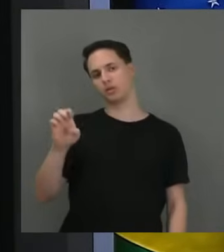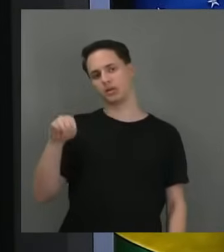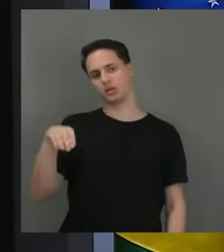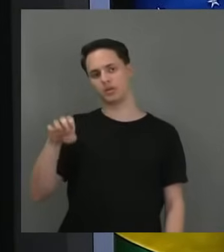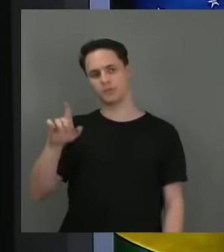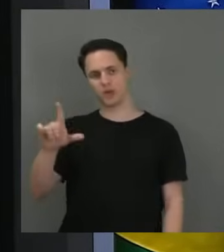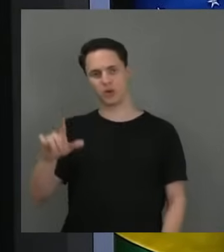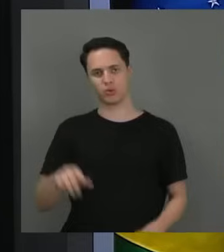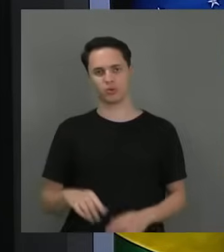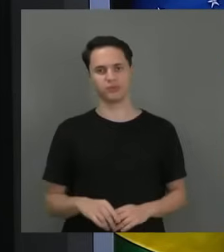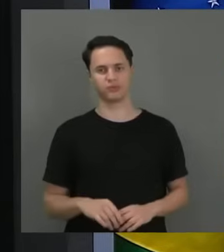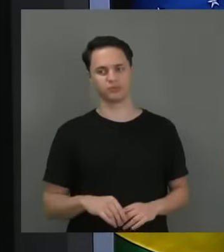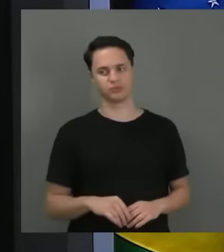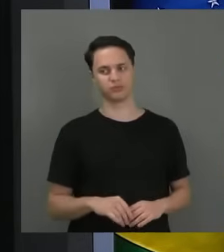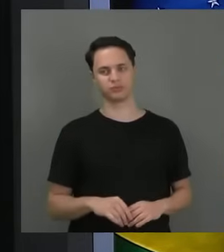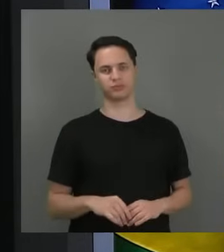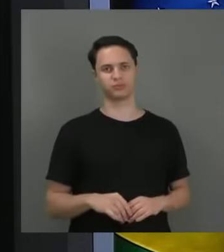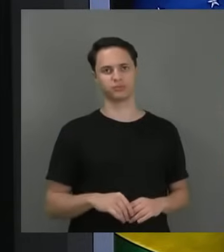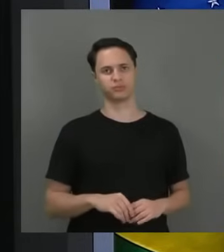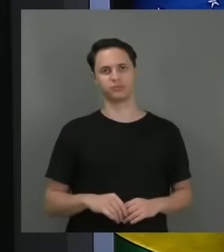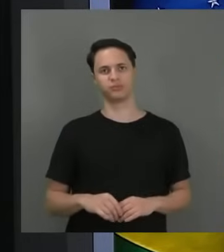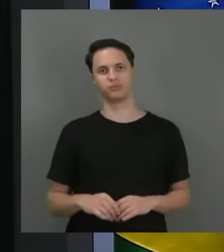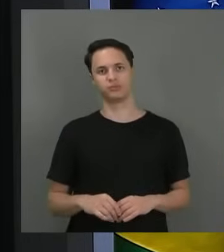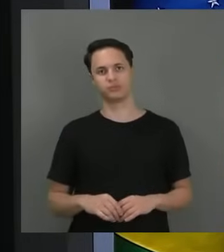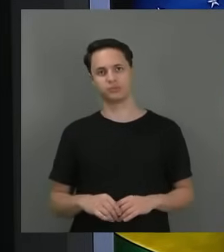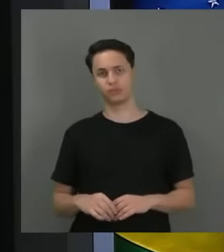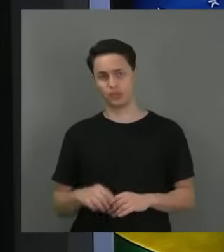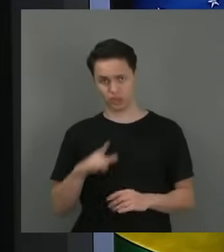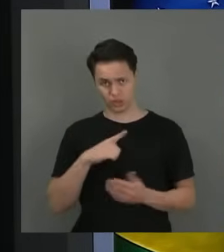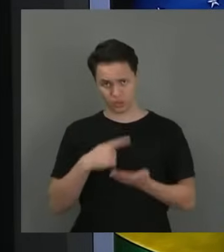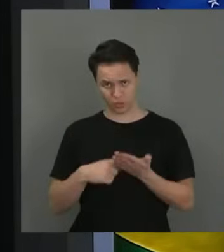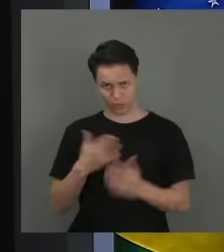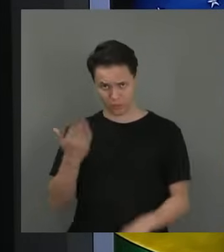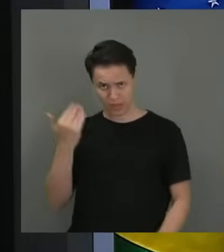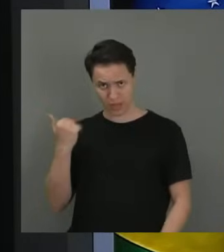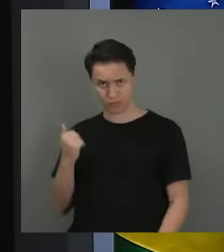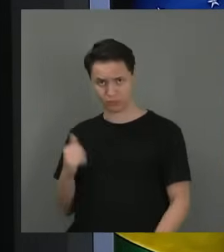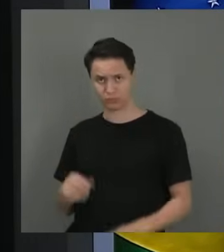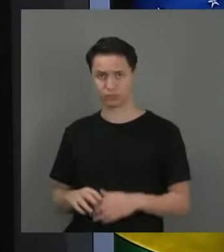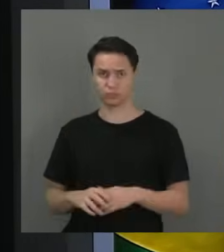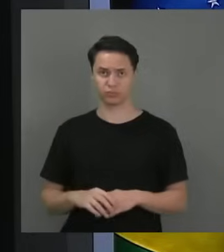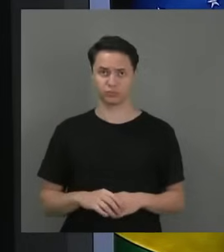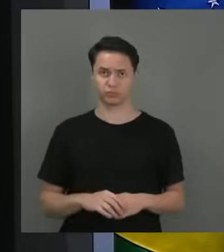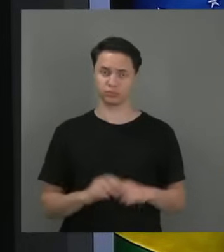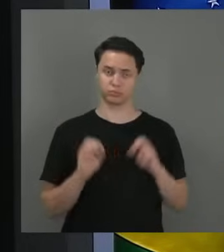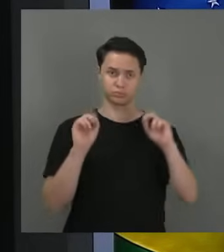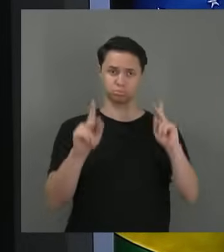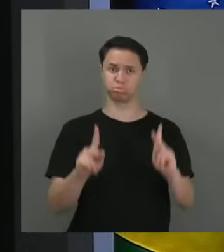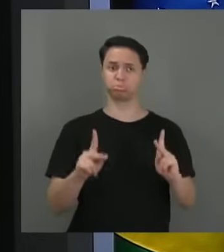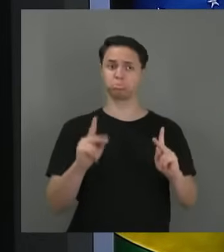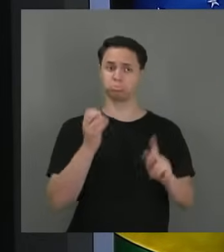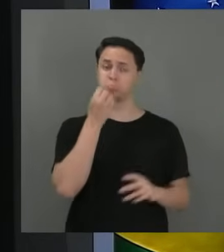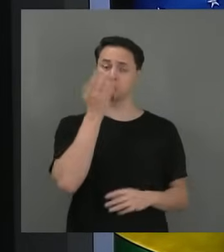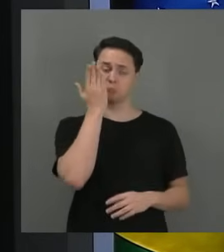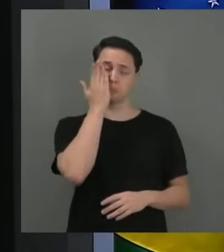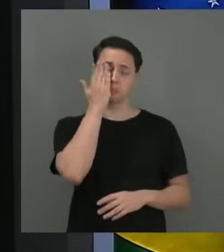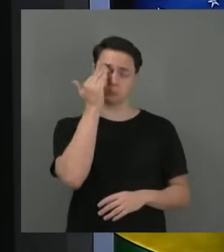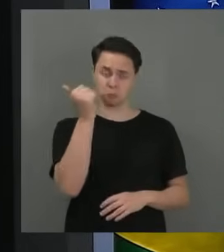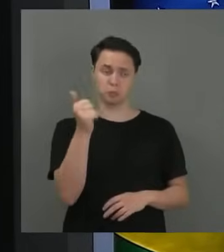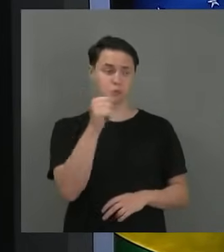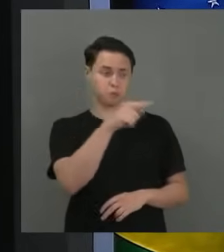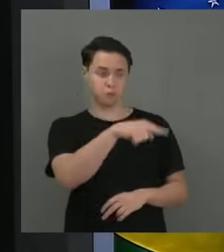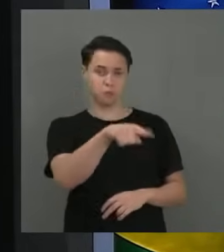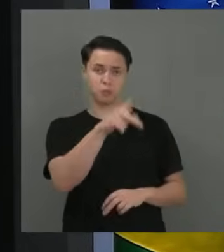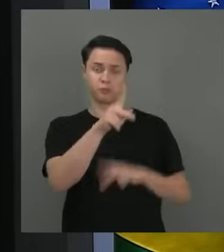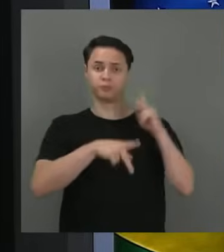mel. Ah, tinha um acordo? Tinha um combinemo? Tá bom, bom que fique claro isso para a